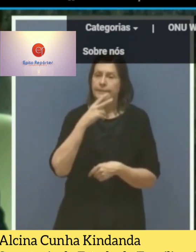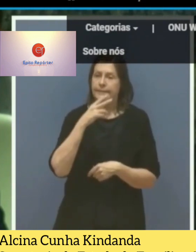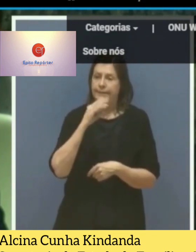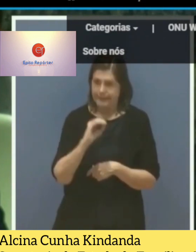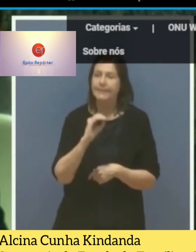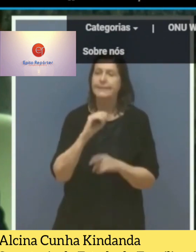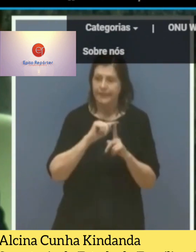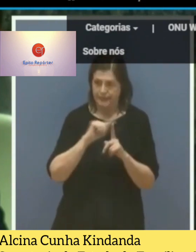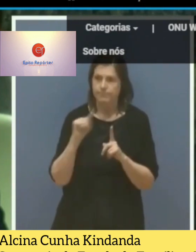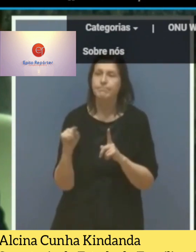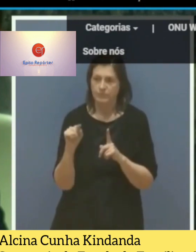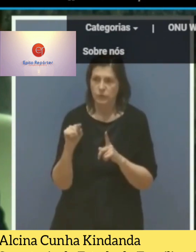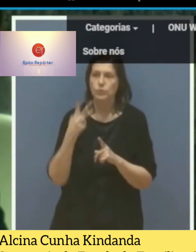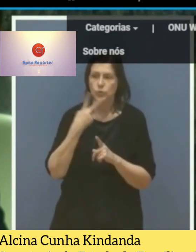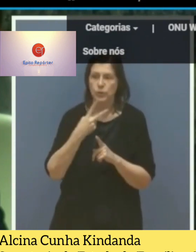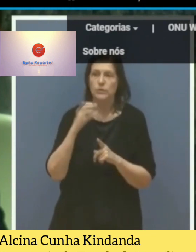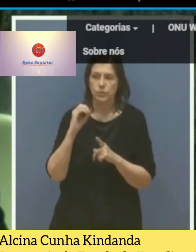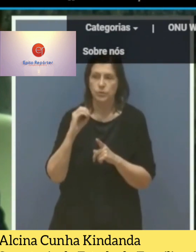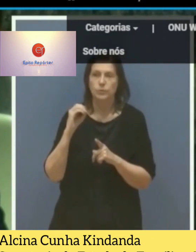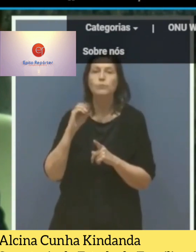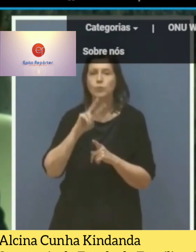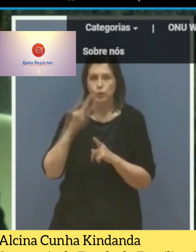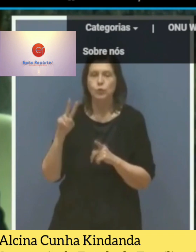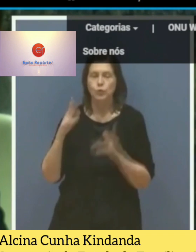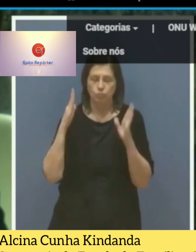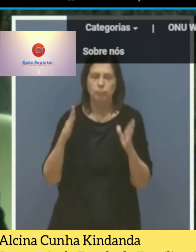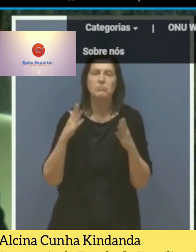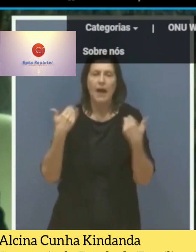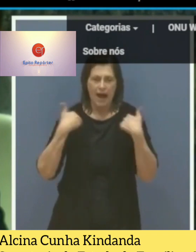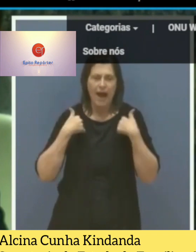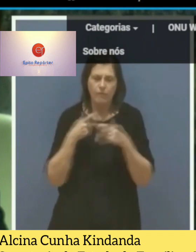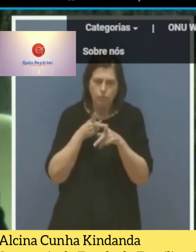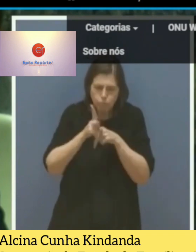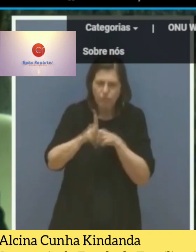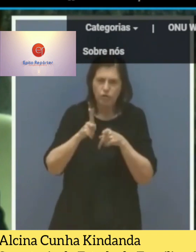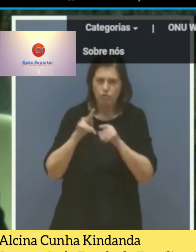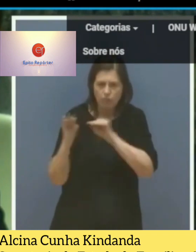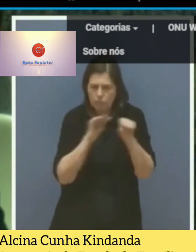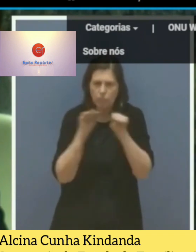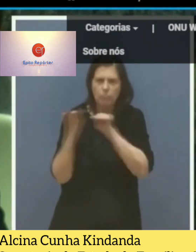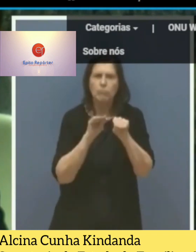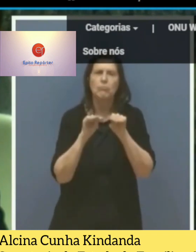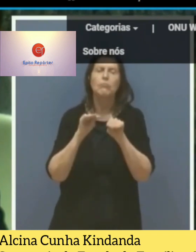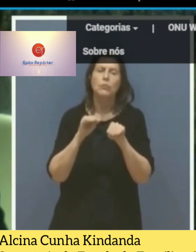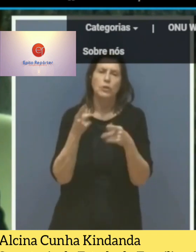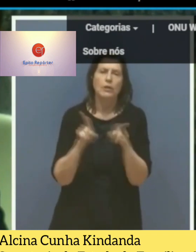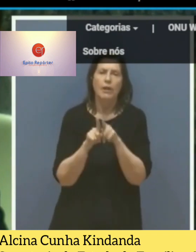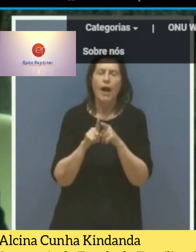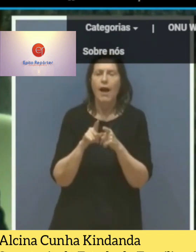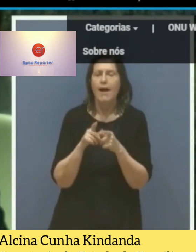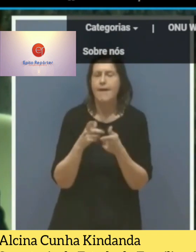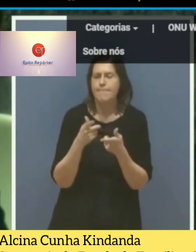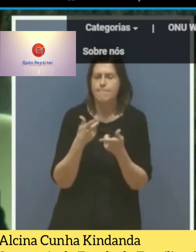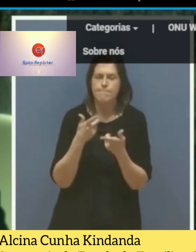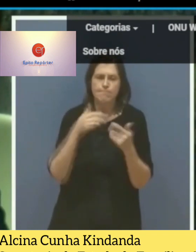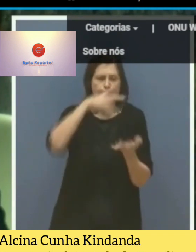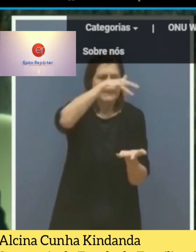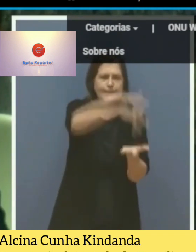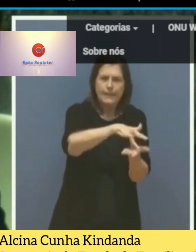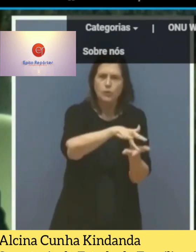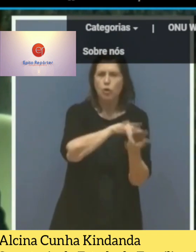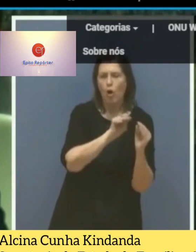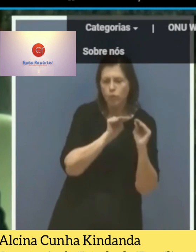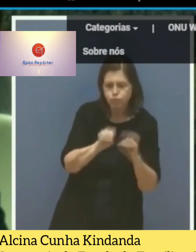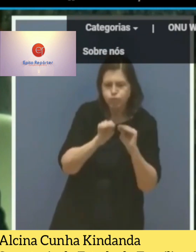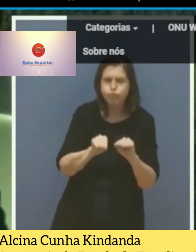nos centros de formação profissional pertencentes ao Instituto Nacional de Emprego e informação eu tinha vontade